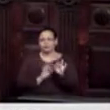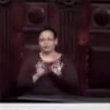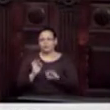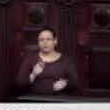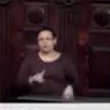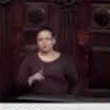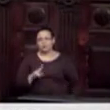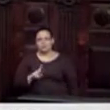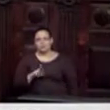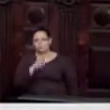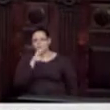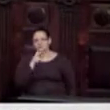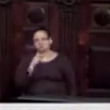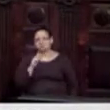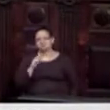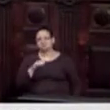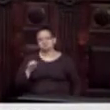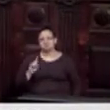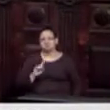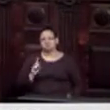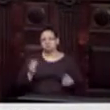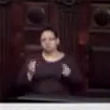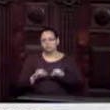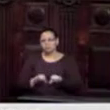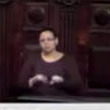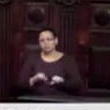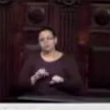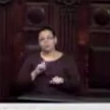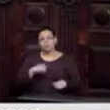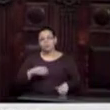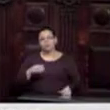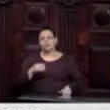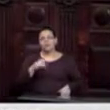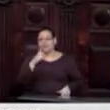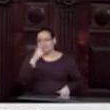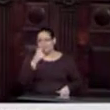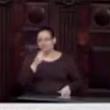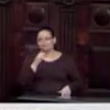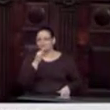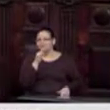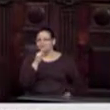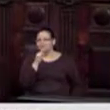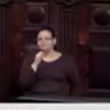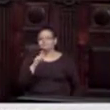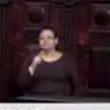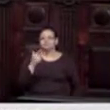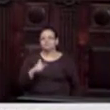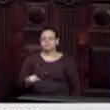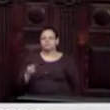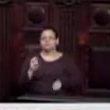uma tragédia. Ele é um paliativo em que, mais uma vez, o Estado